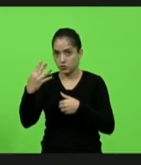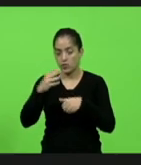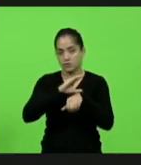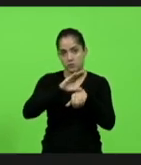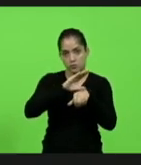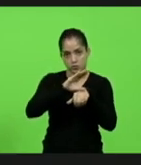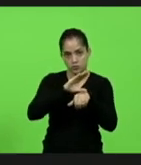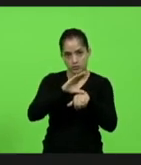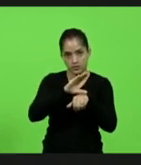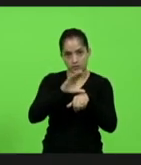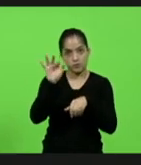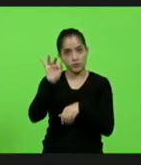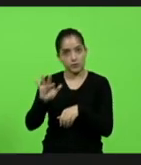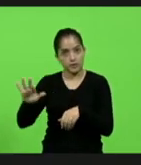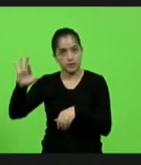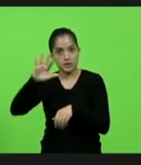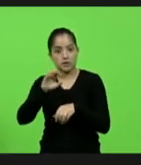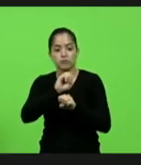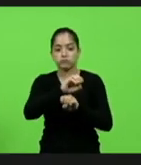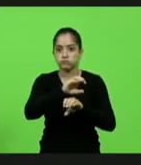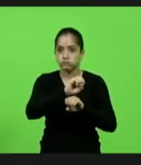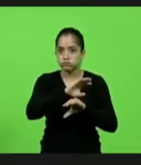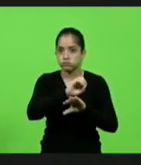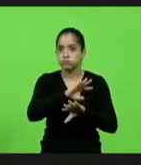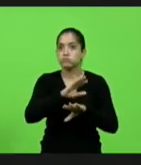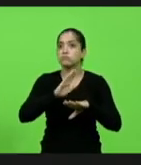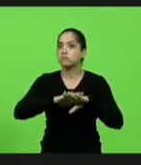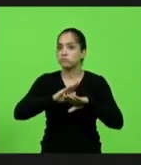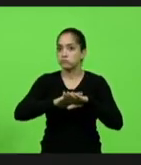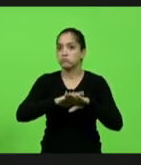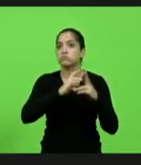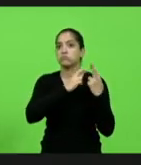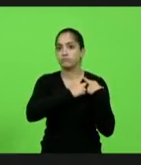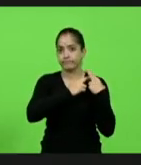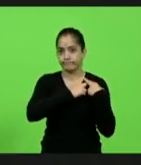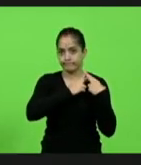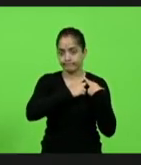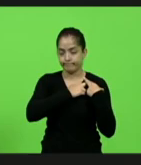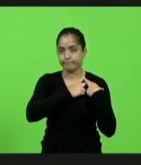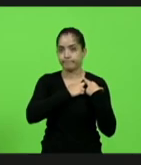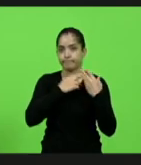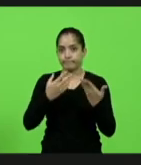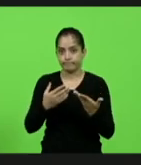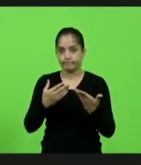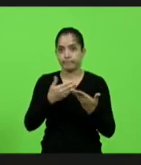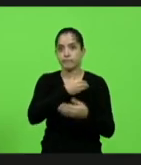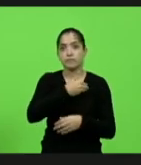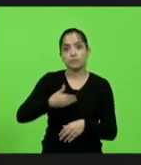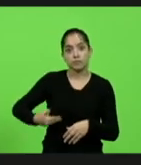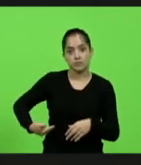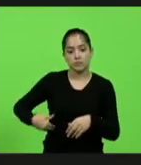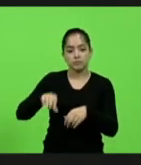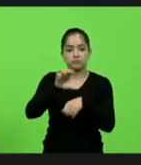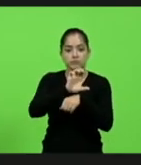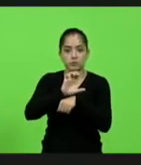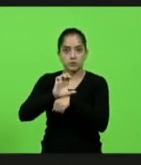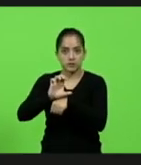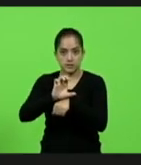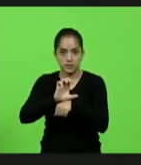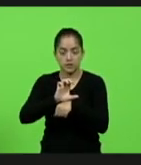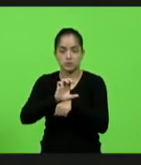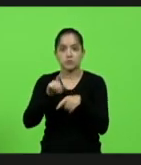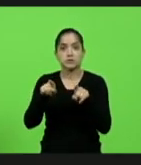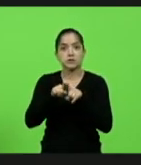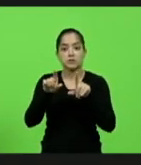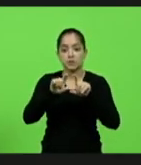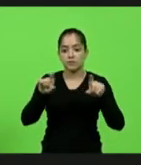a educação como matéria de competência legislativa concorrente entre a União e os Estados. E o parágrafo 3º